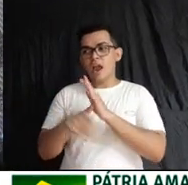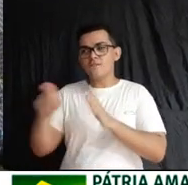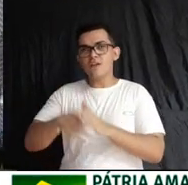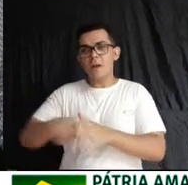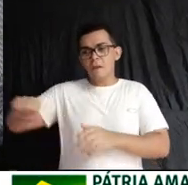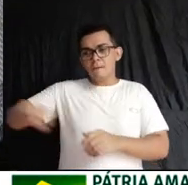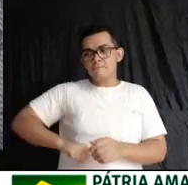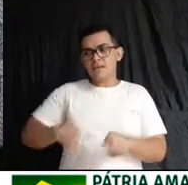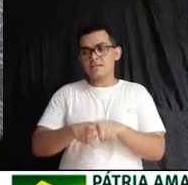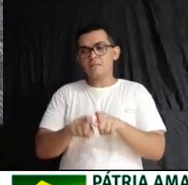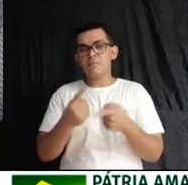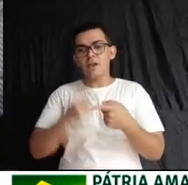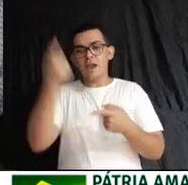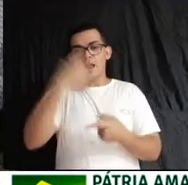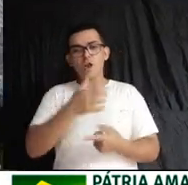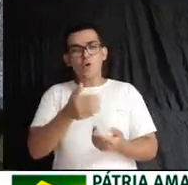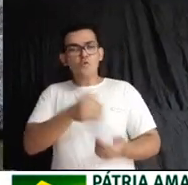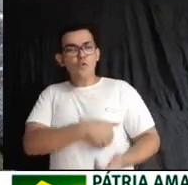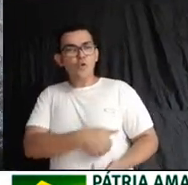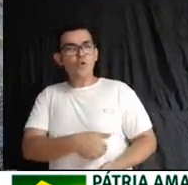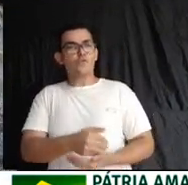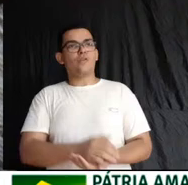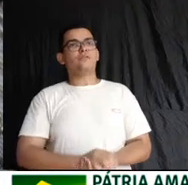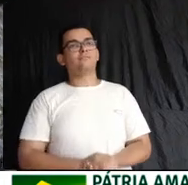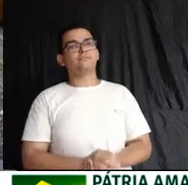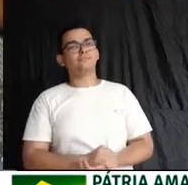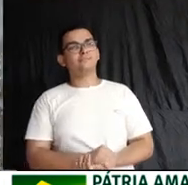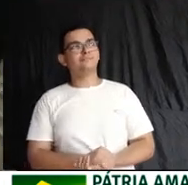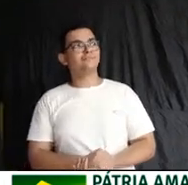uma fome da moléstia.